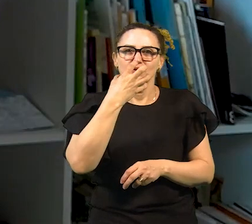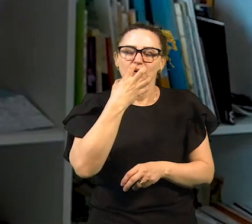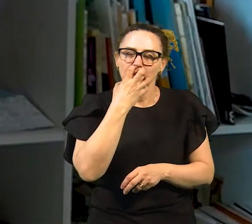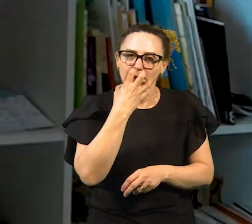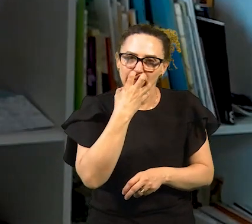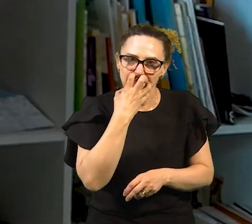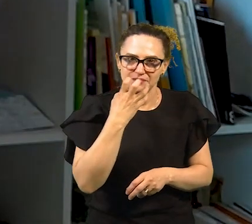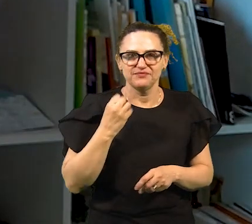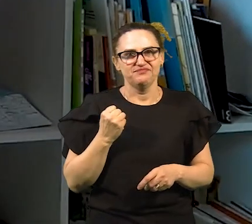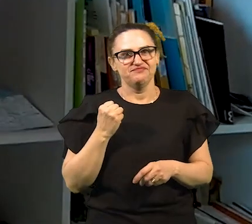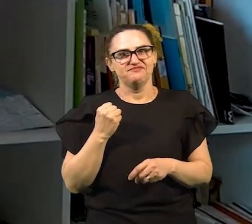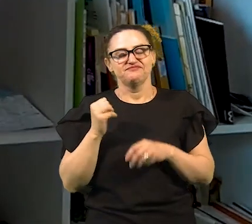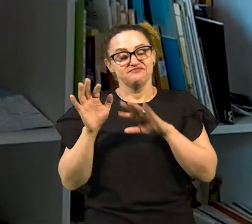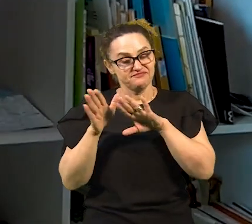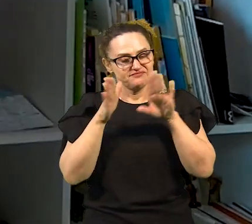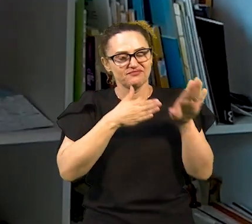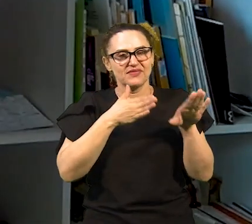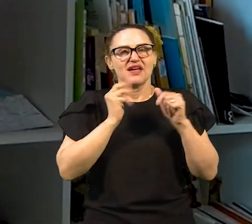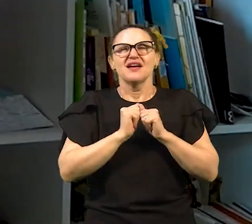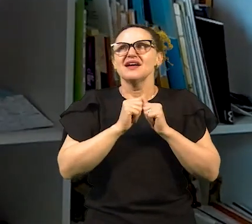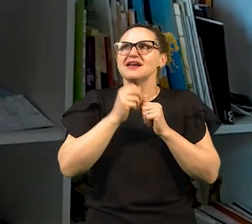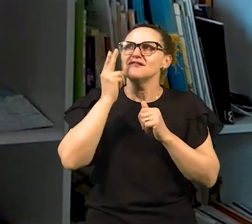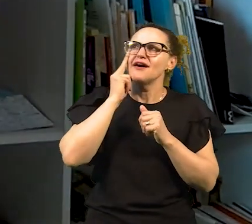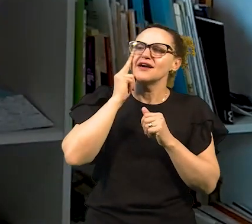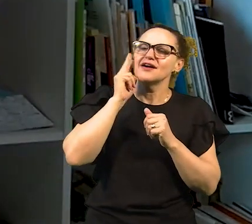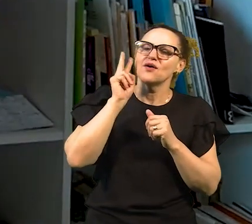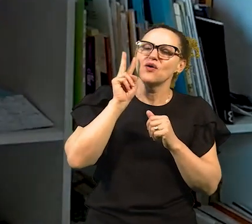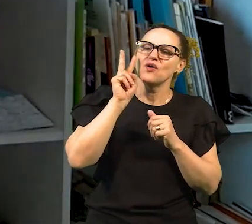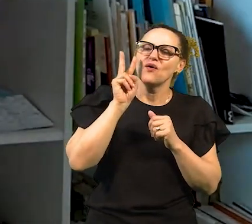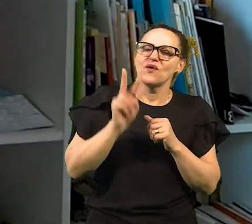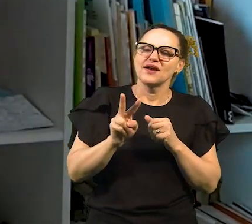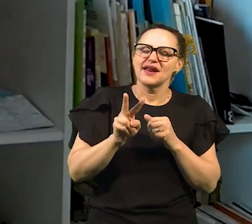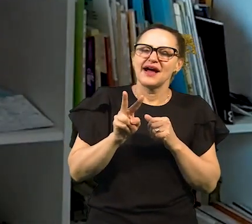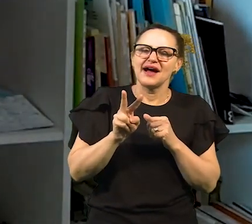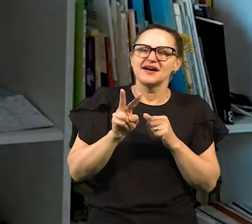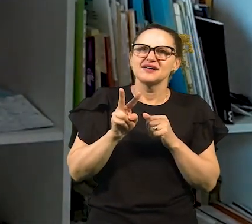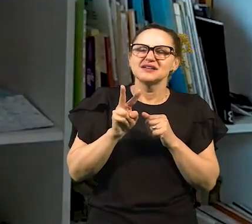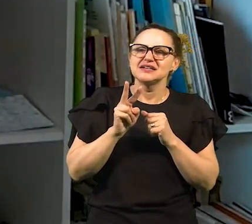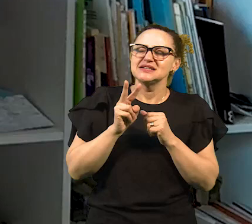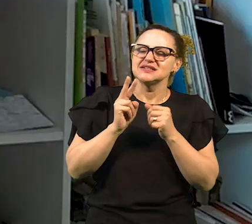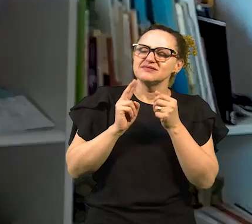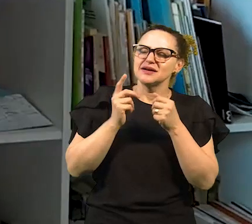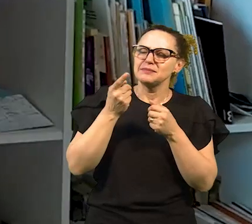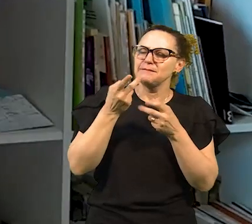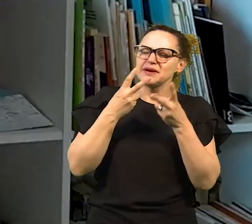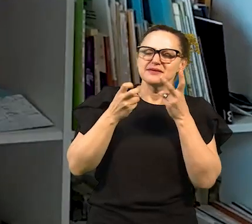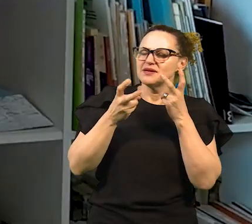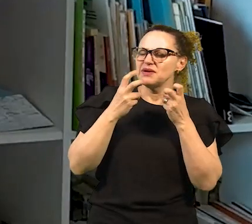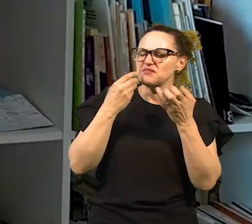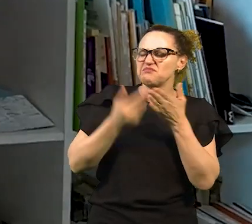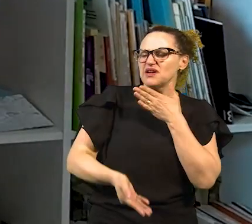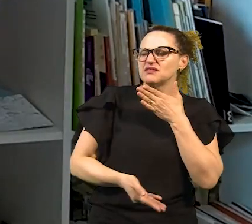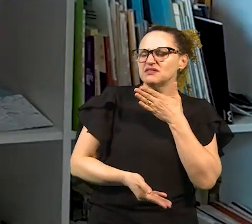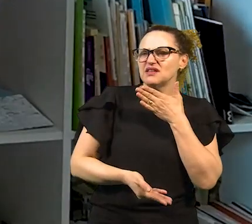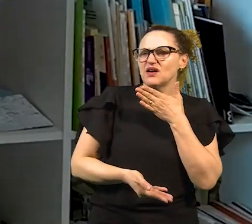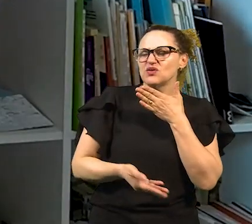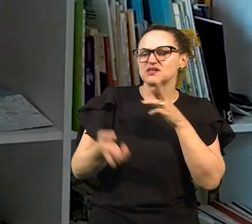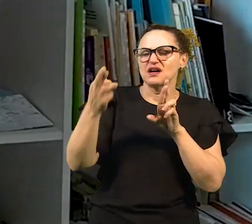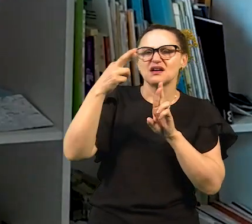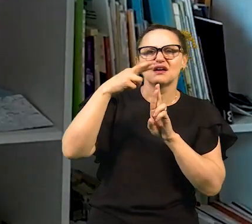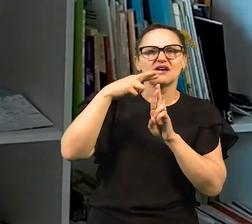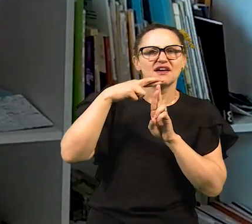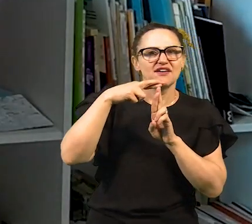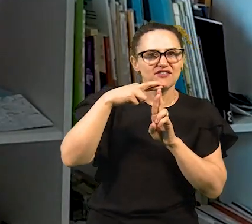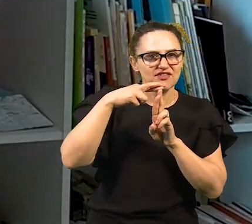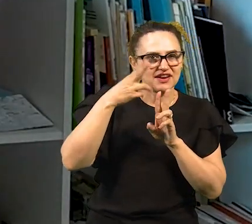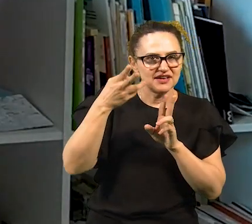do Brasil como algo que se perdeu em relação ao referencial, né, europeu. Tanto que ele começa,